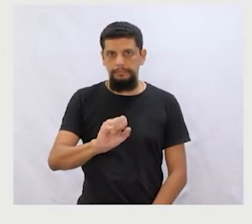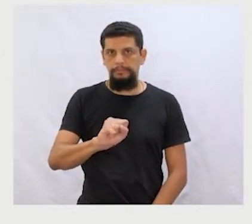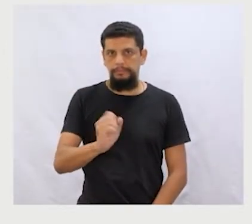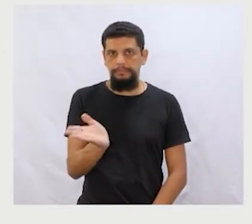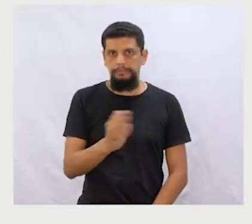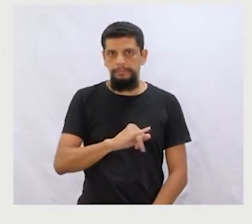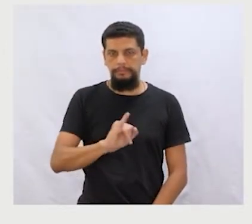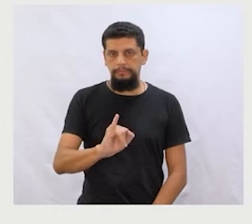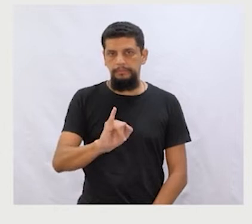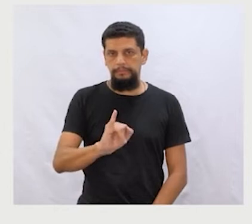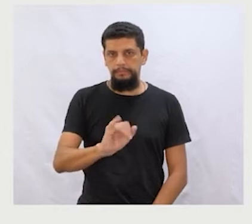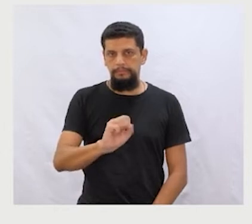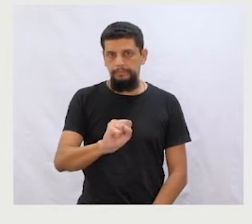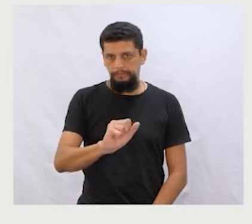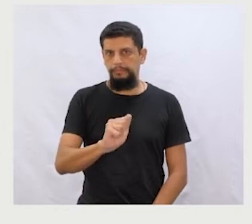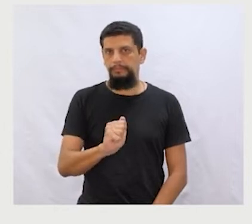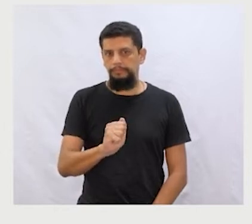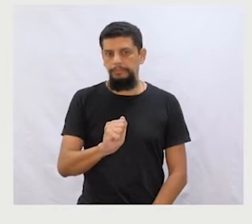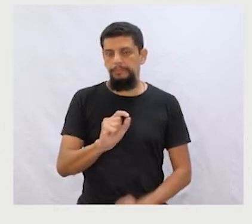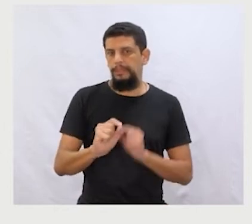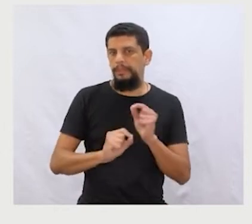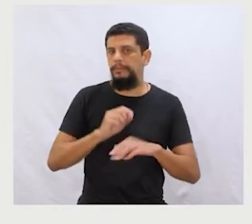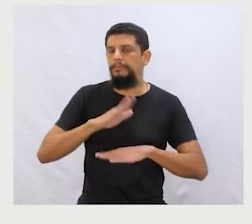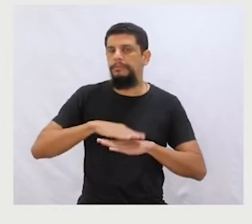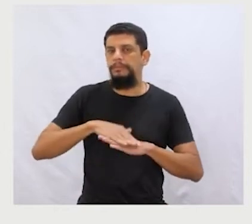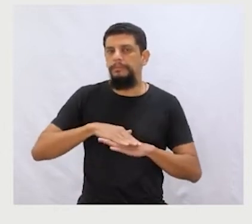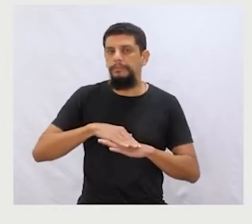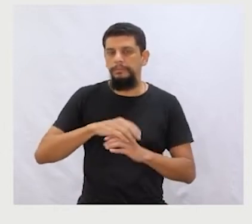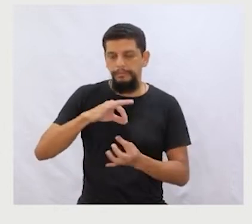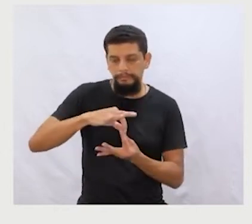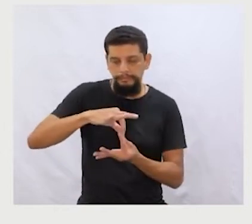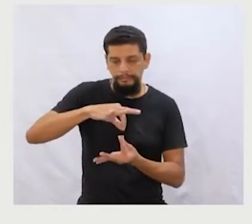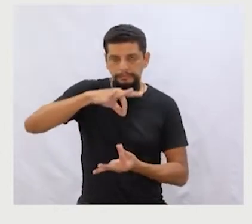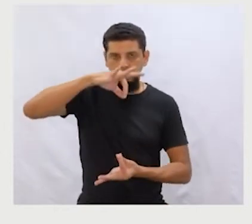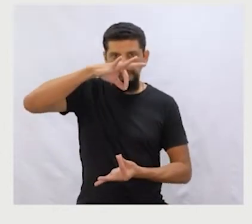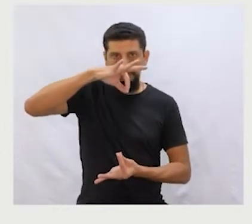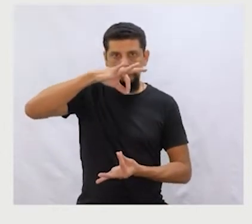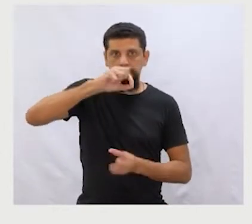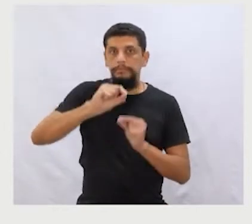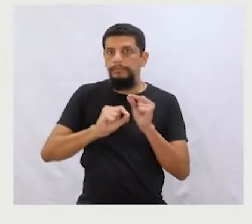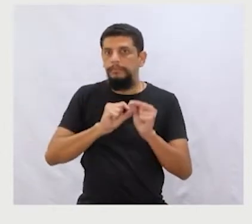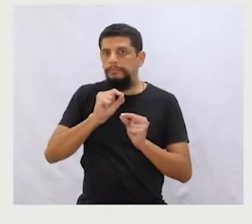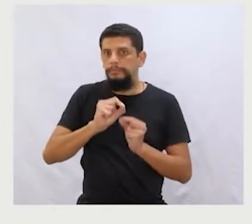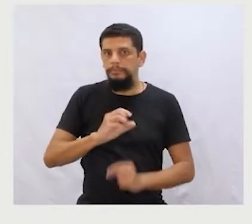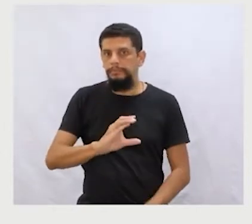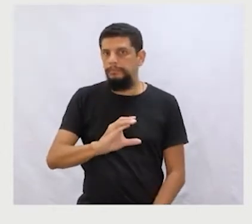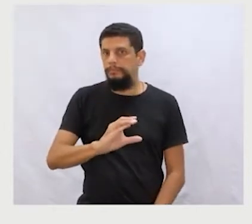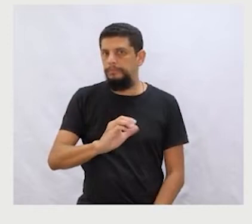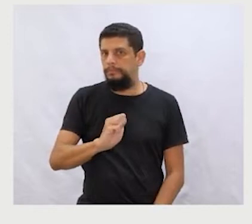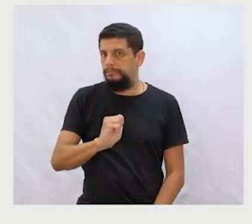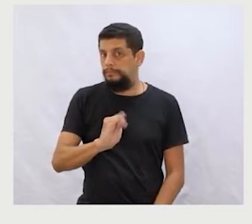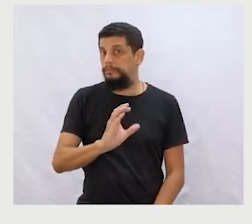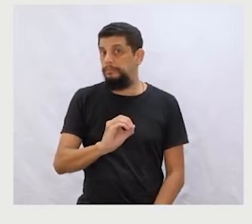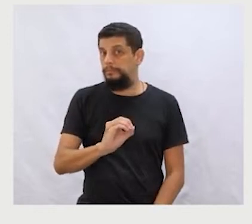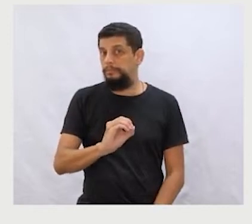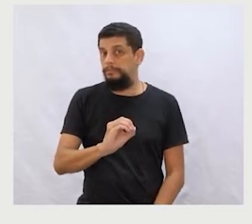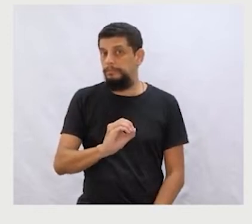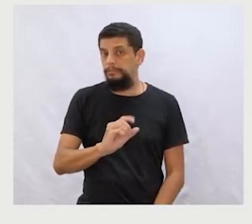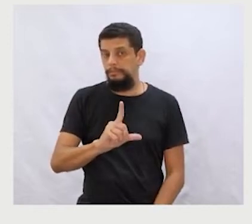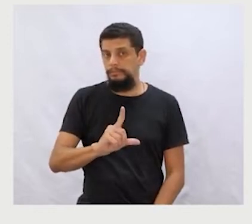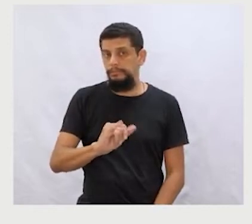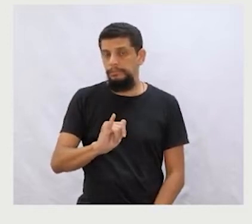e a Isa. Quem é mais alto? O Caio,